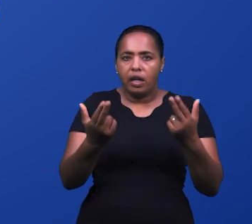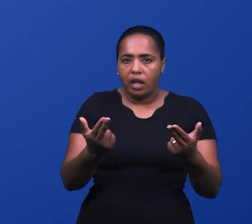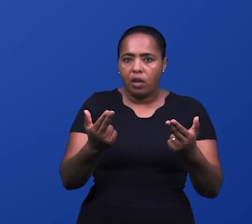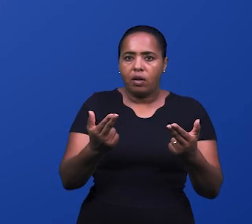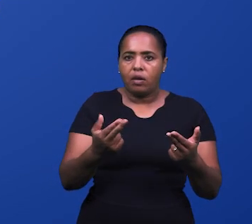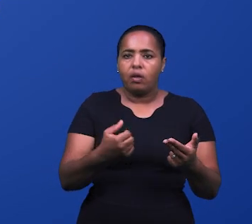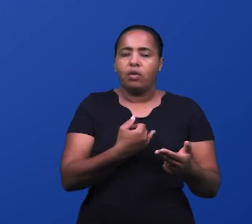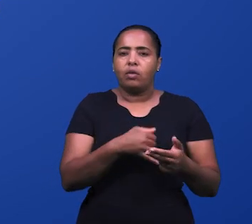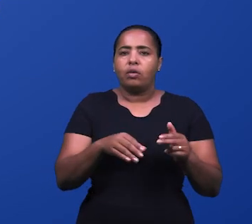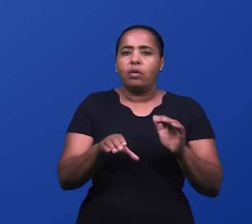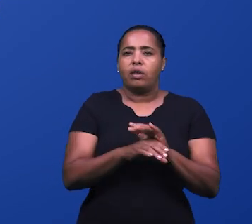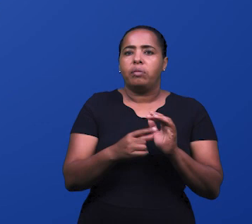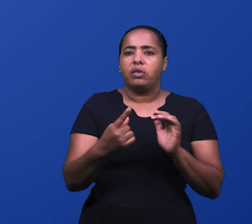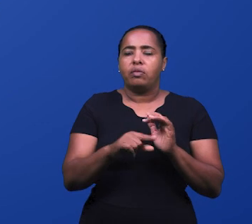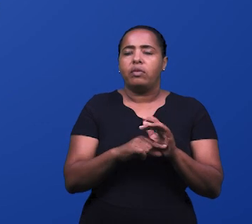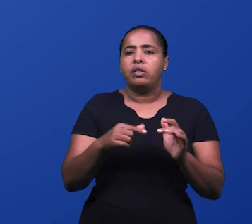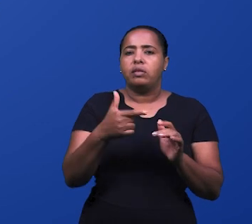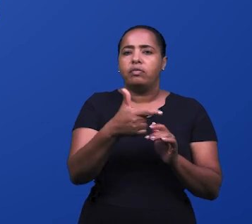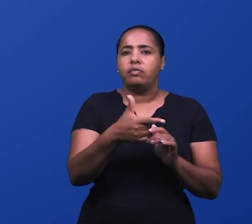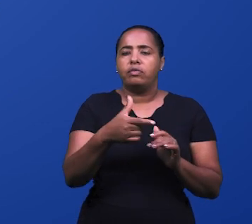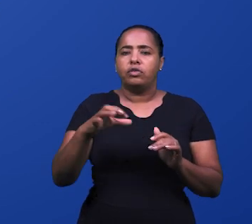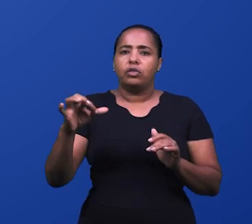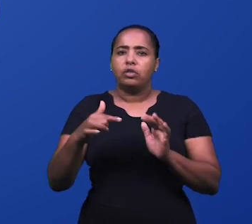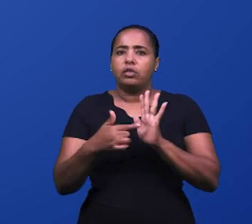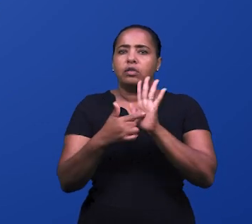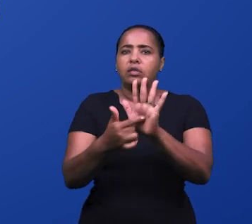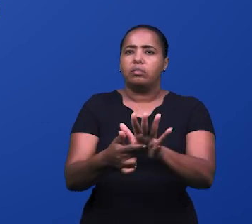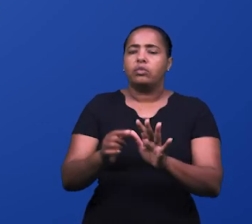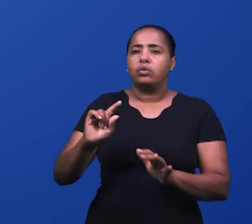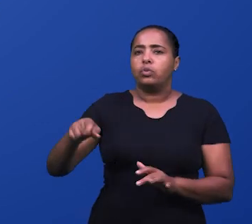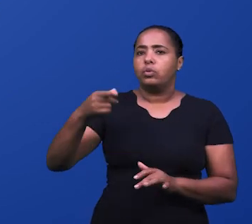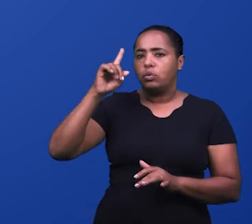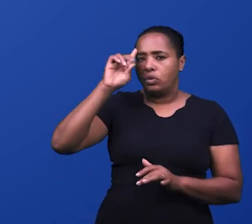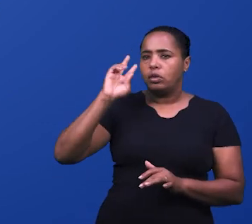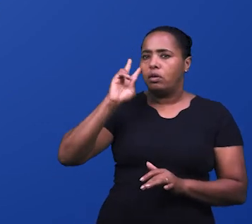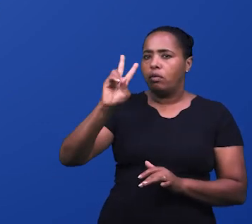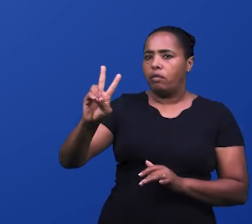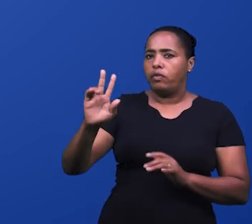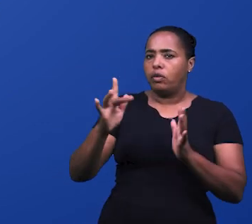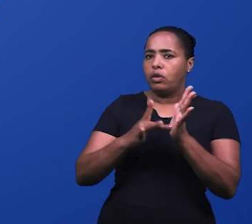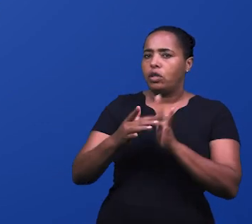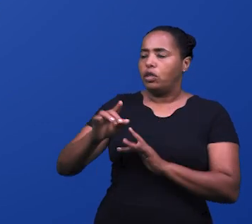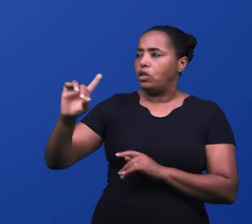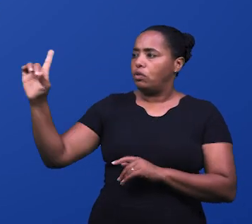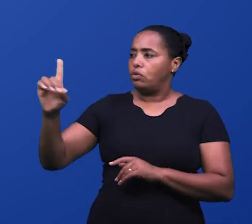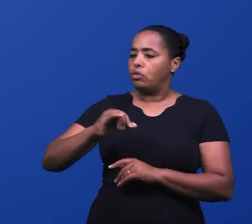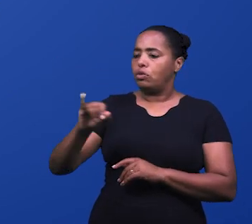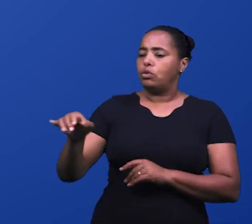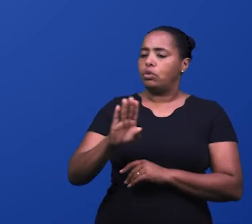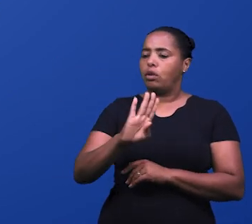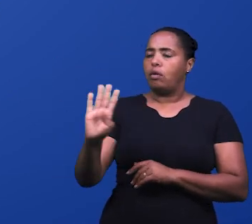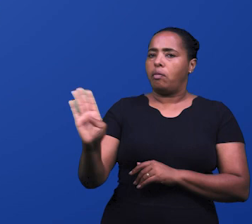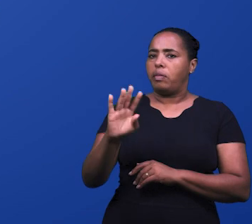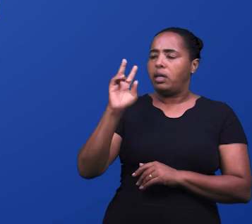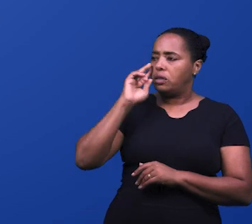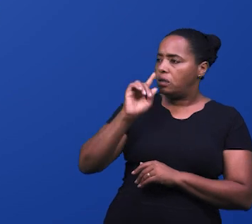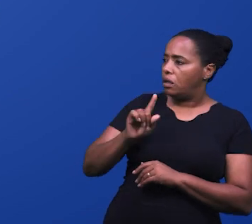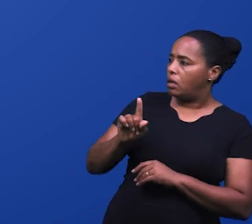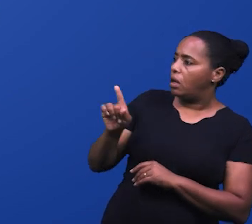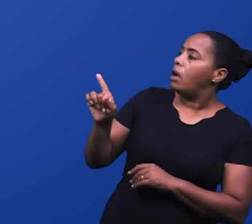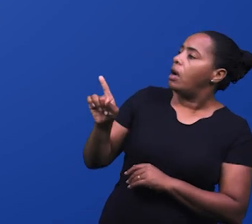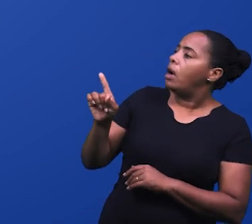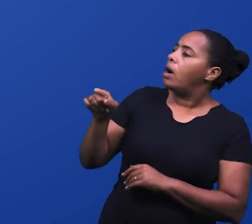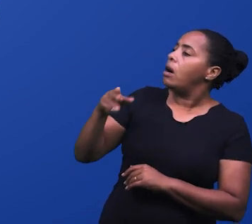no capítulo 1, verso 29. No dia seguinte, vendo que Jesus vinha em sua direção, João disse: eis o Cordeiro